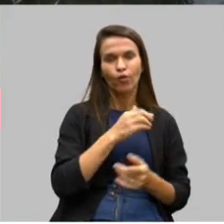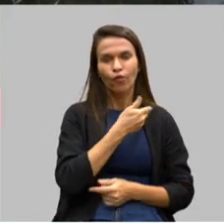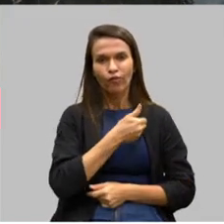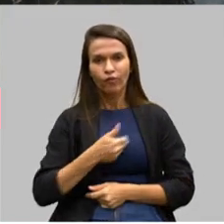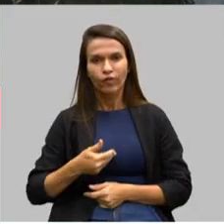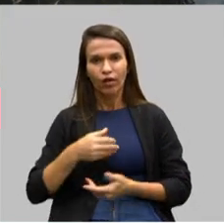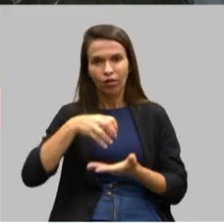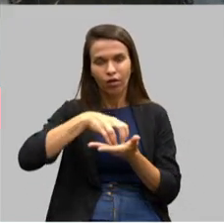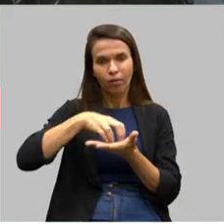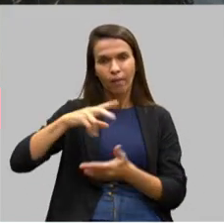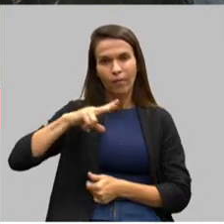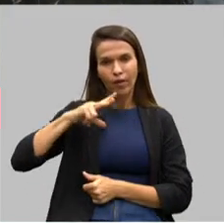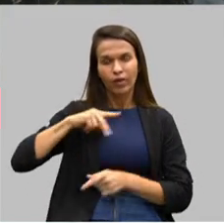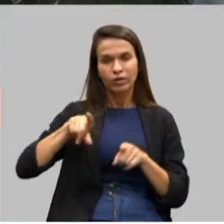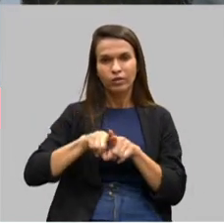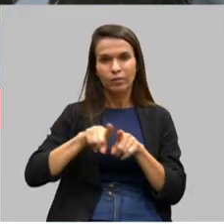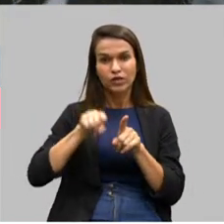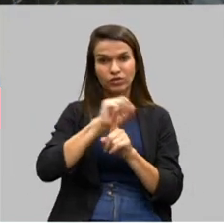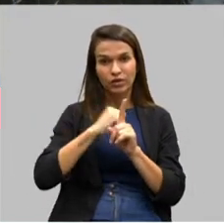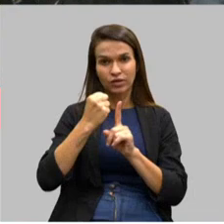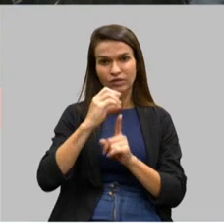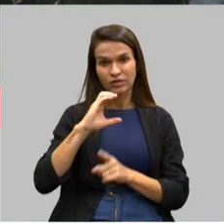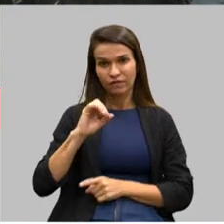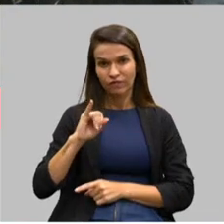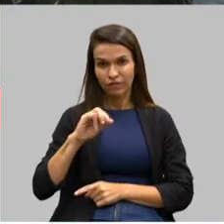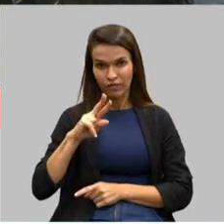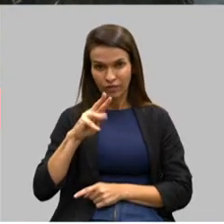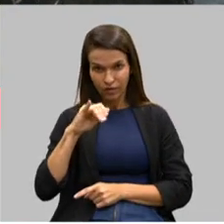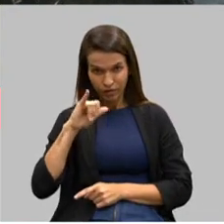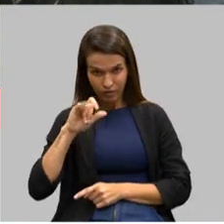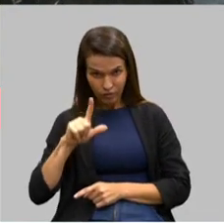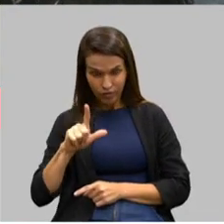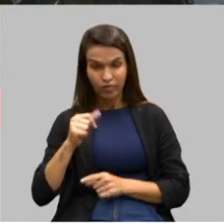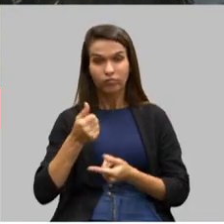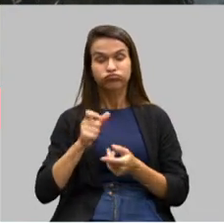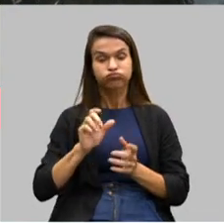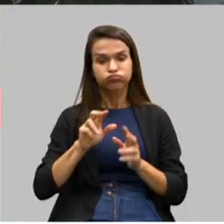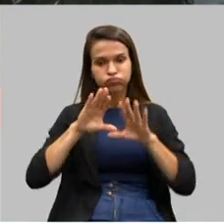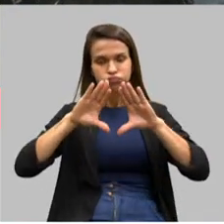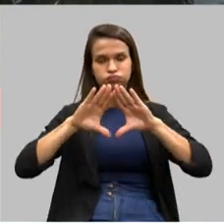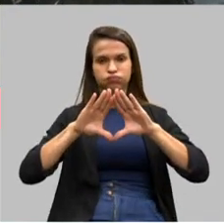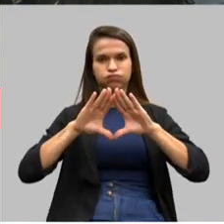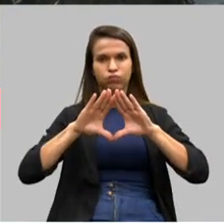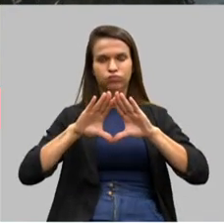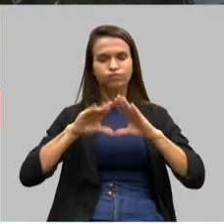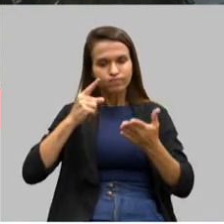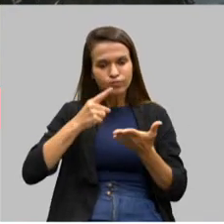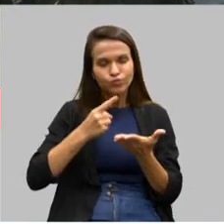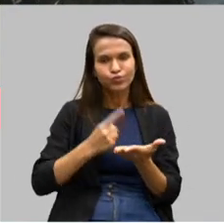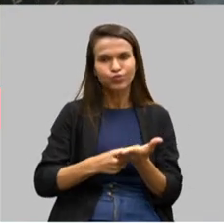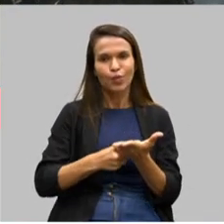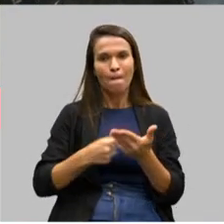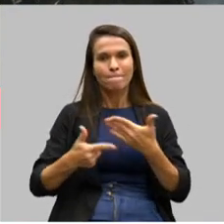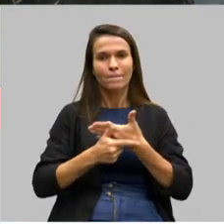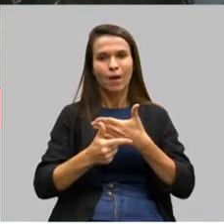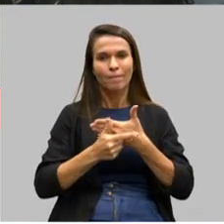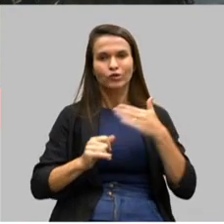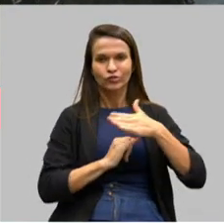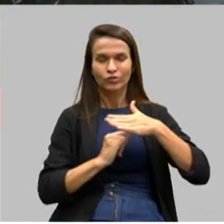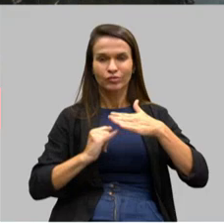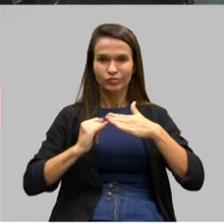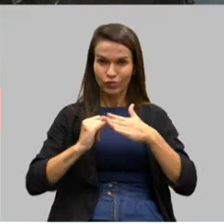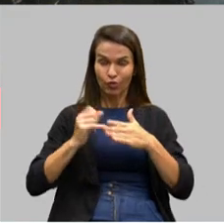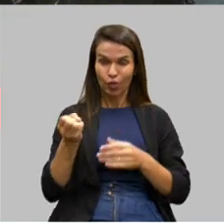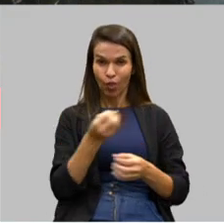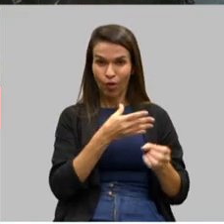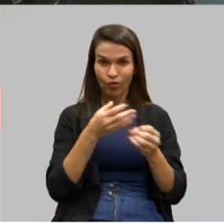e a sociedade civil. E, nesse sentido, a Assembleia de Minas está engajada a cumprir o seu papel institucional com o grau de inovação que a